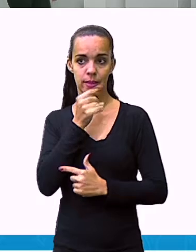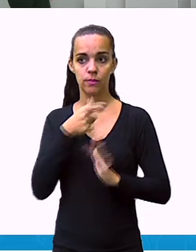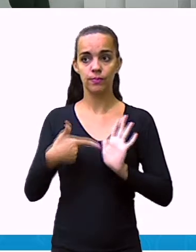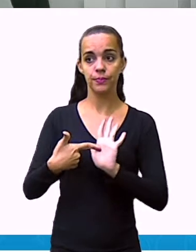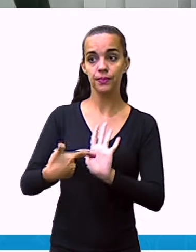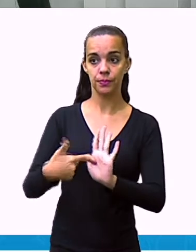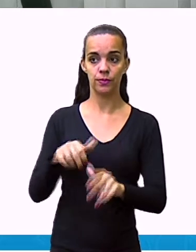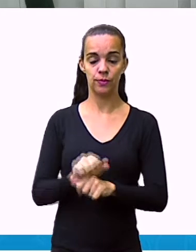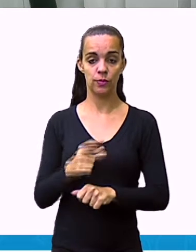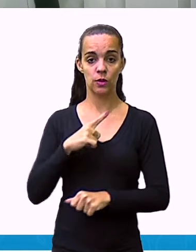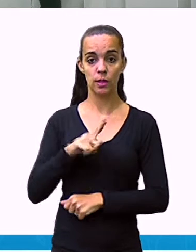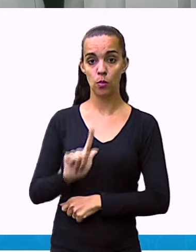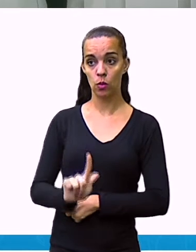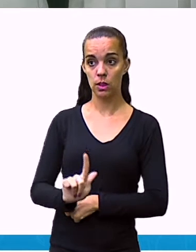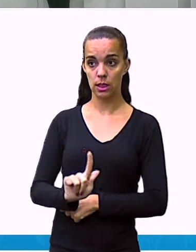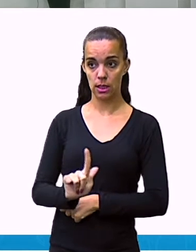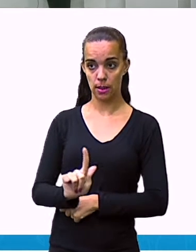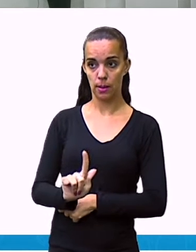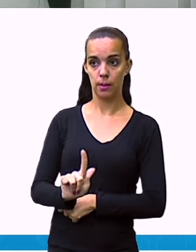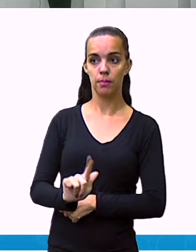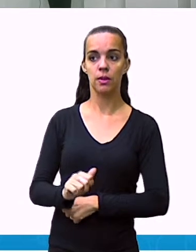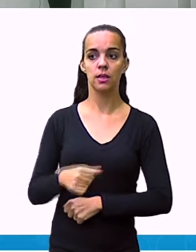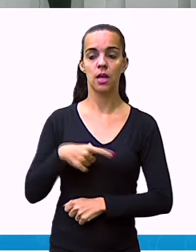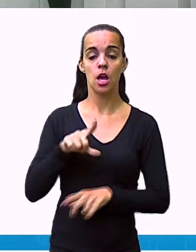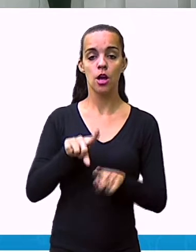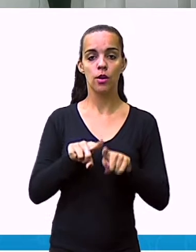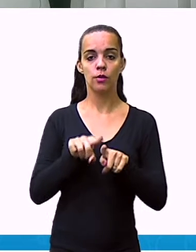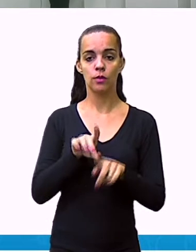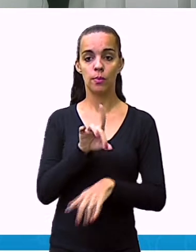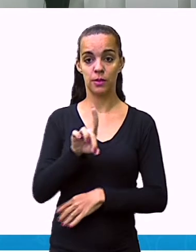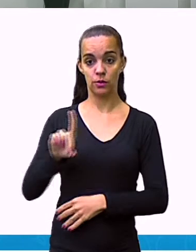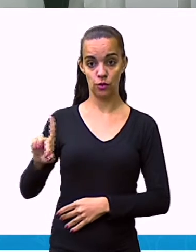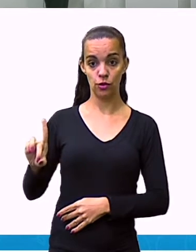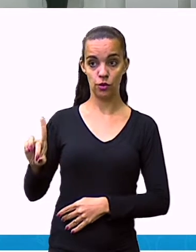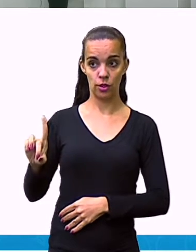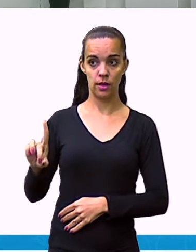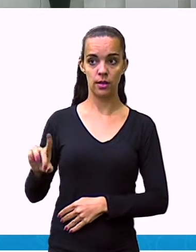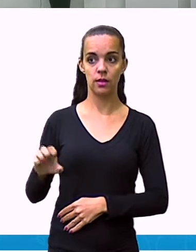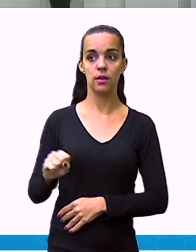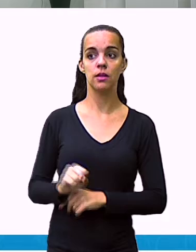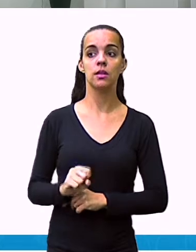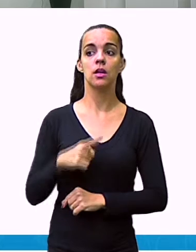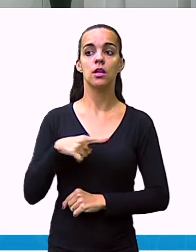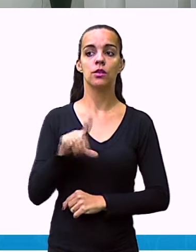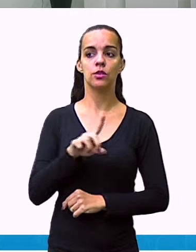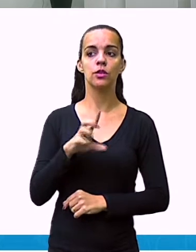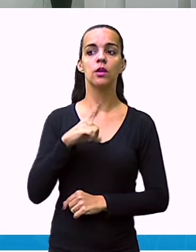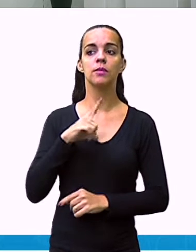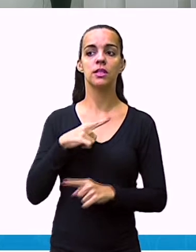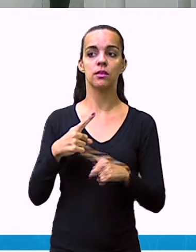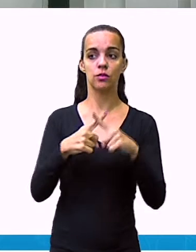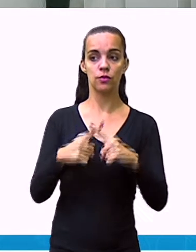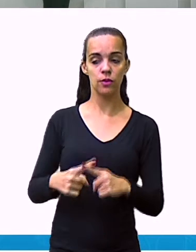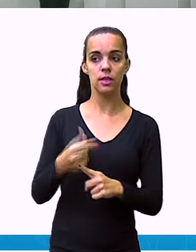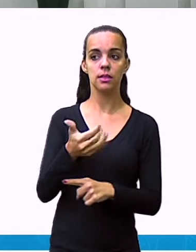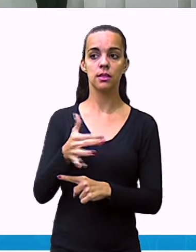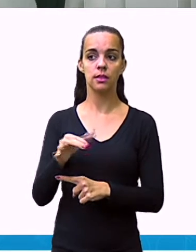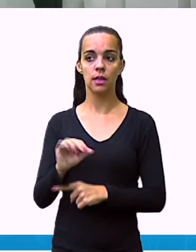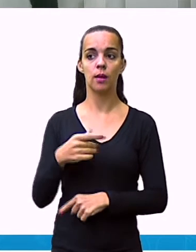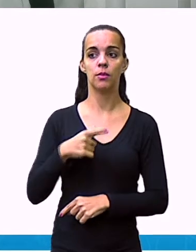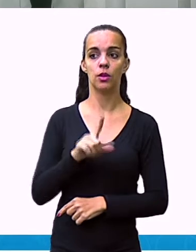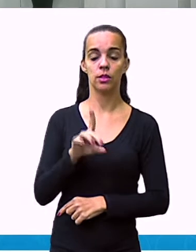Então olha nós vamos ter a direita né que são submúltiplos o deste grama ou sente Grama